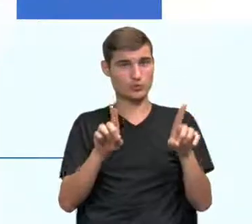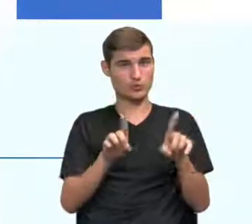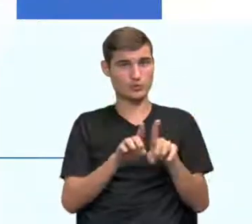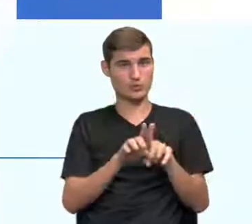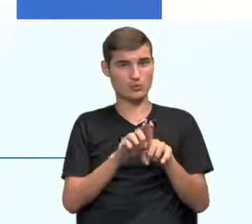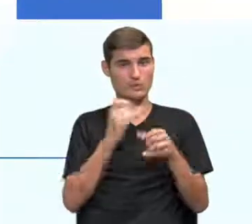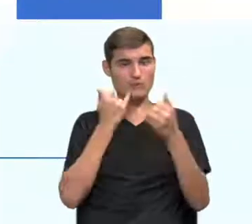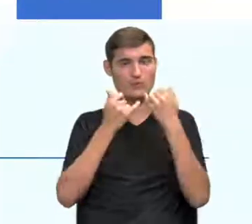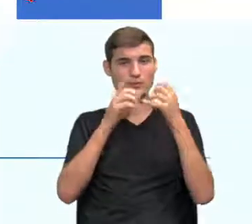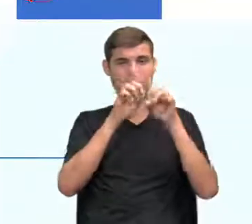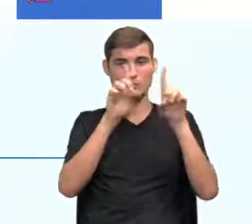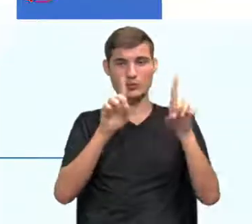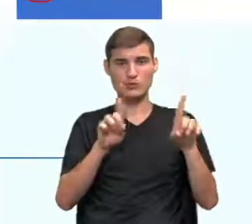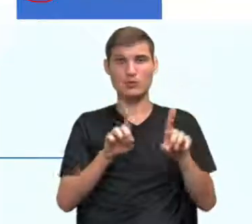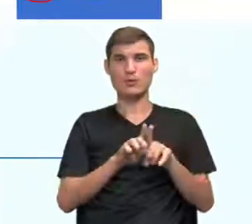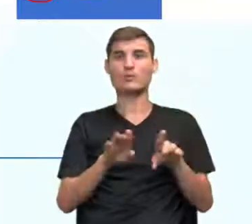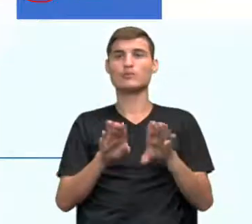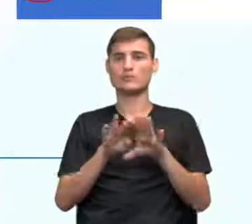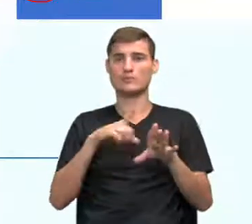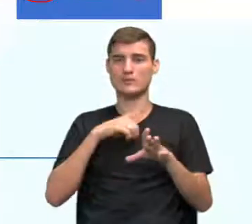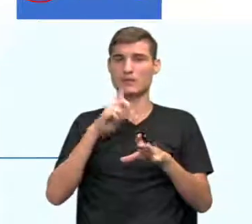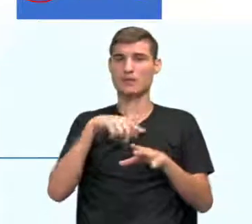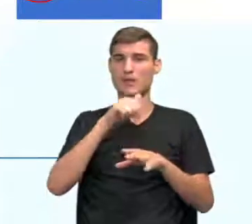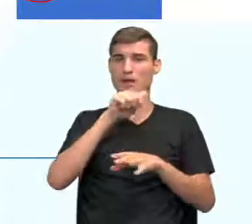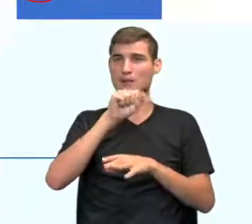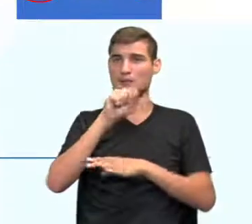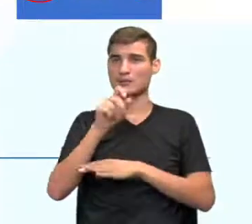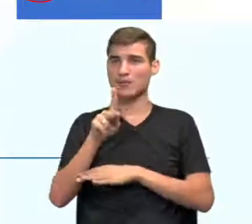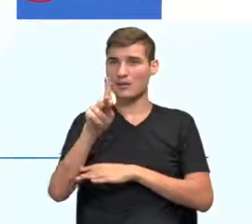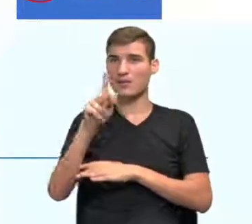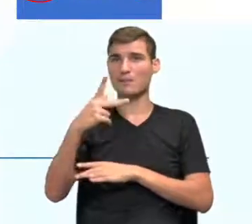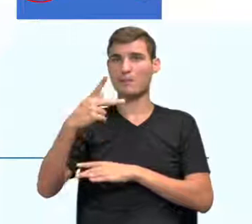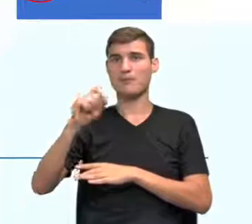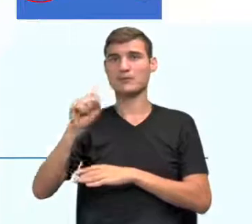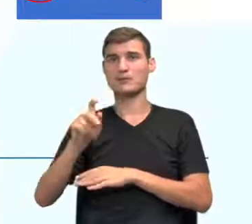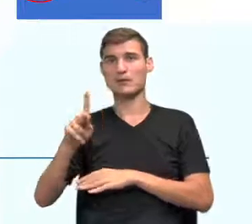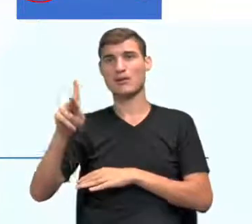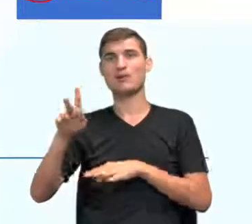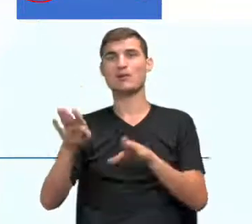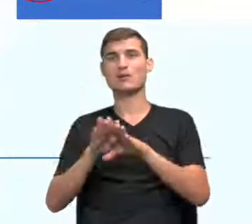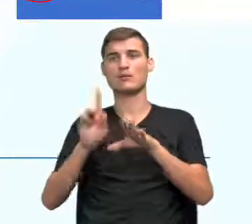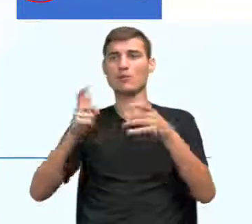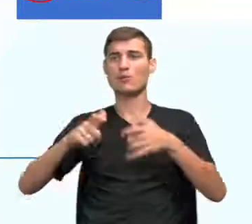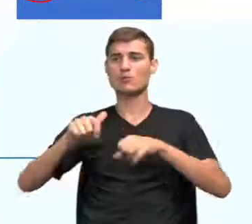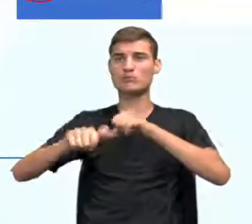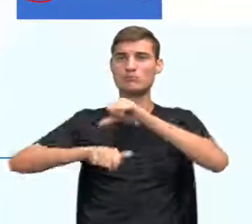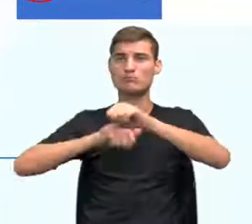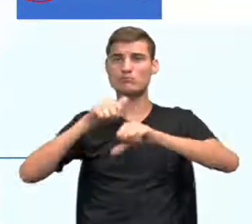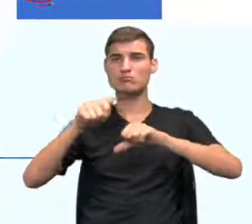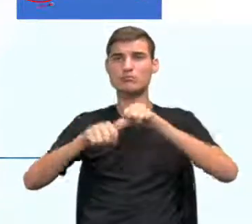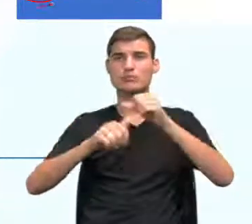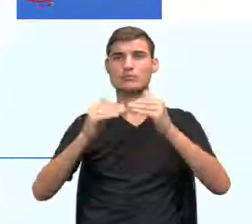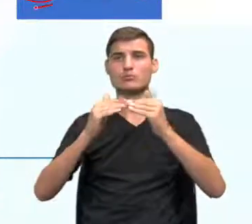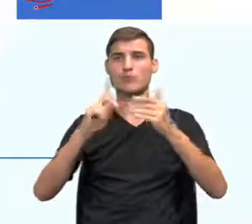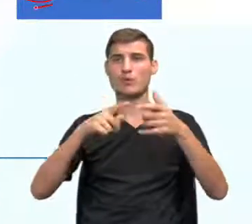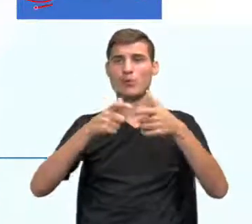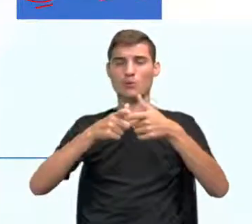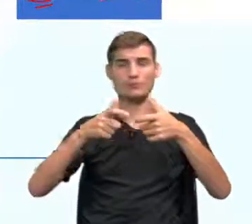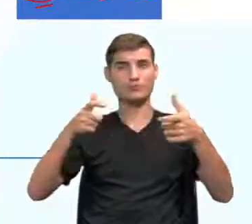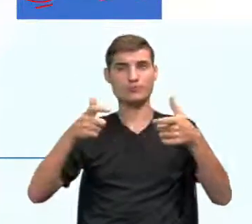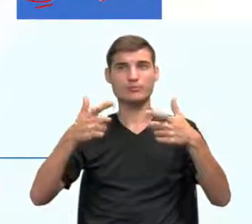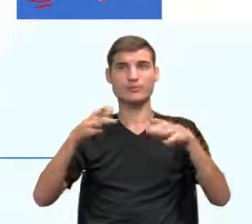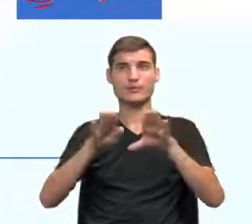informação digital, eu tenho as modulações ASK, FSK e PSK, onde eu também modifico a amplitude,